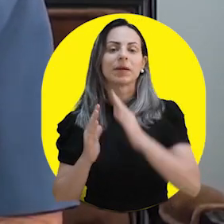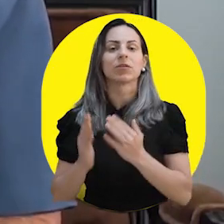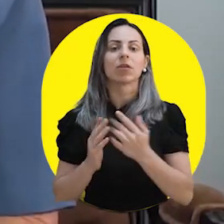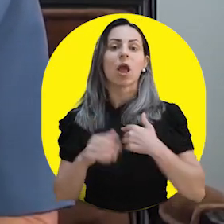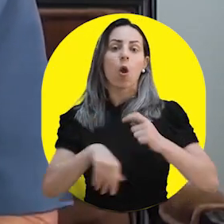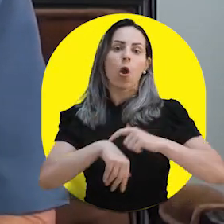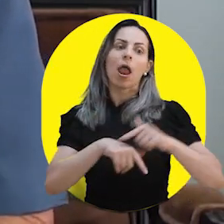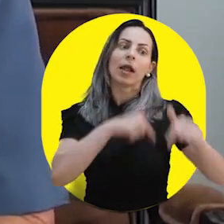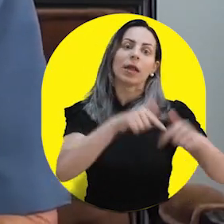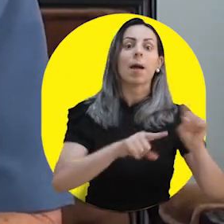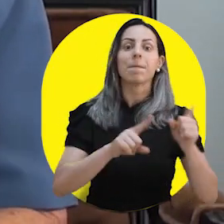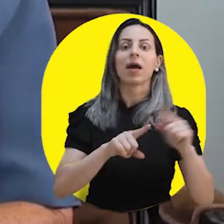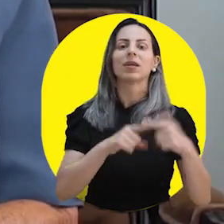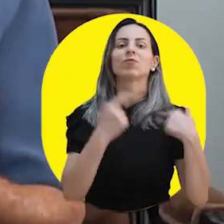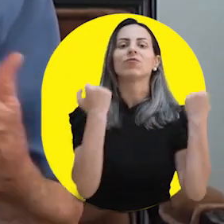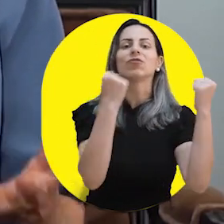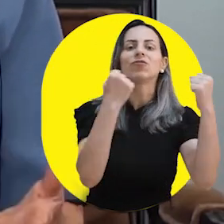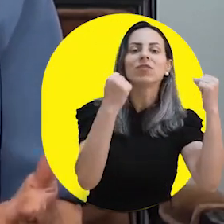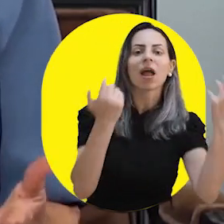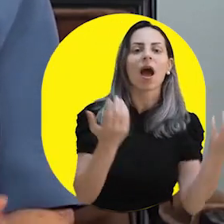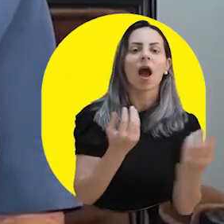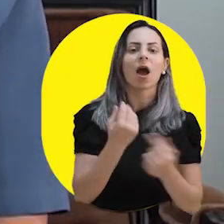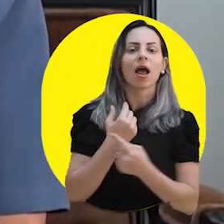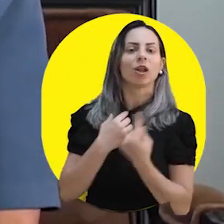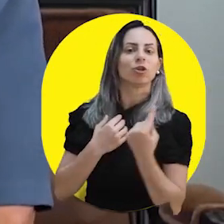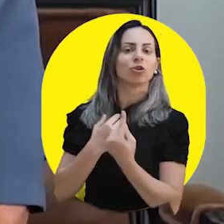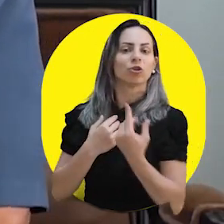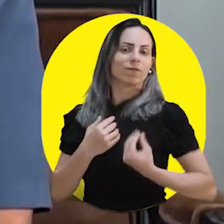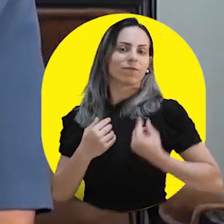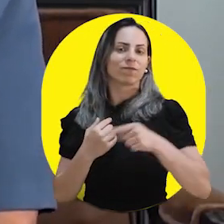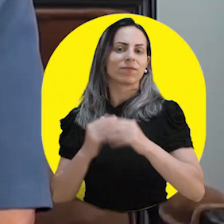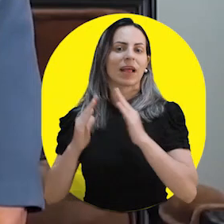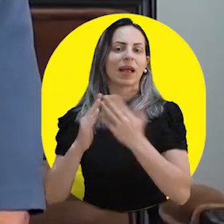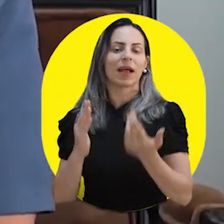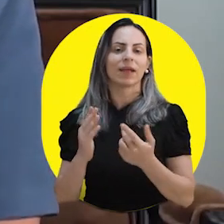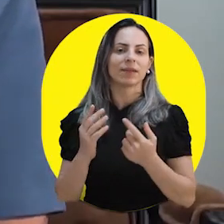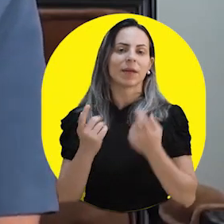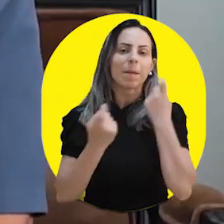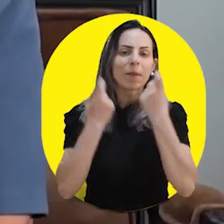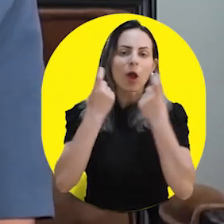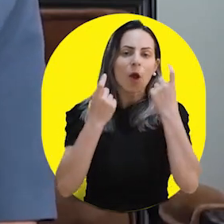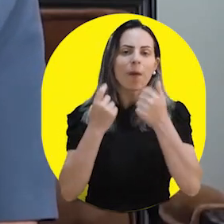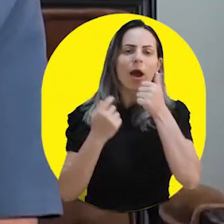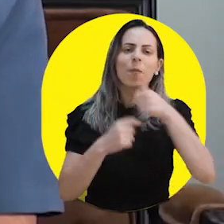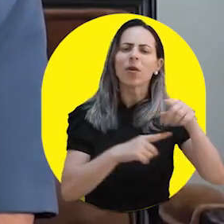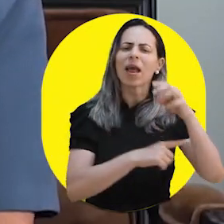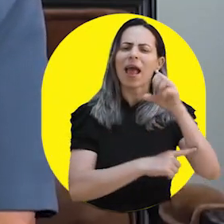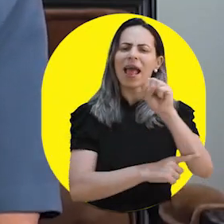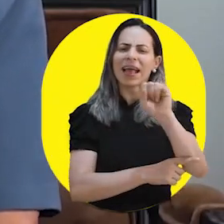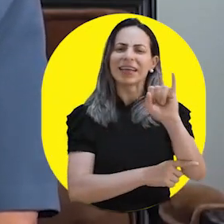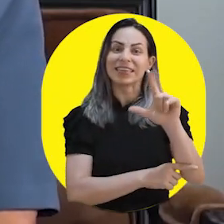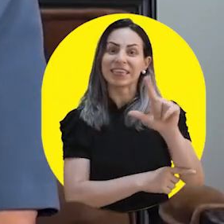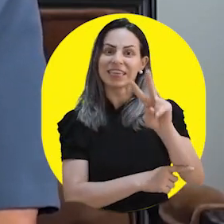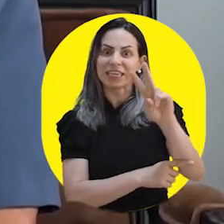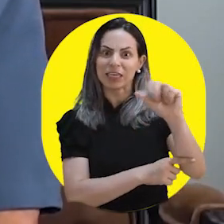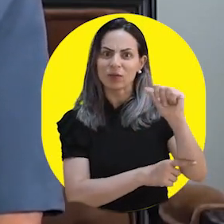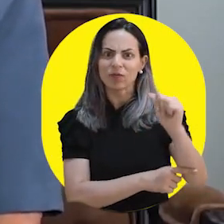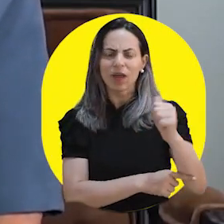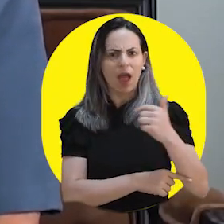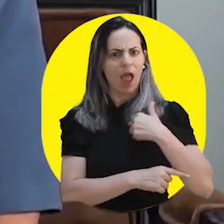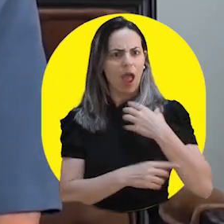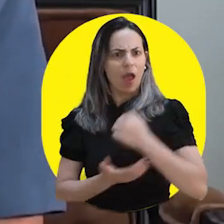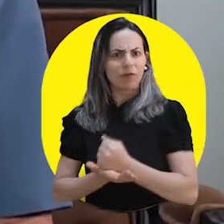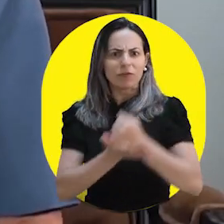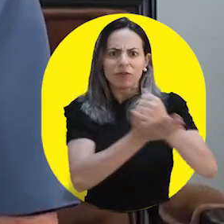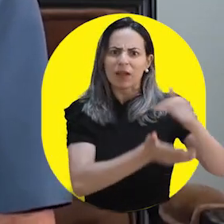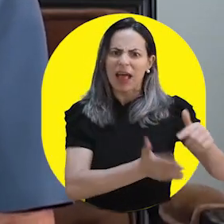que eu tivesse horário de trabalho, mas eu tinha minhas atividades. E a Silvia, do Conviver, me disse, traga ela para cá.